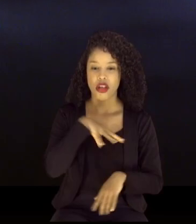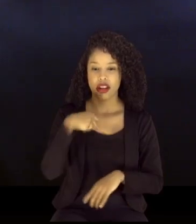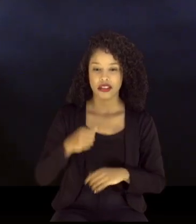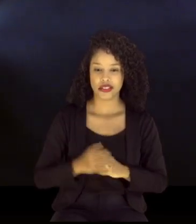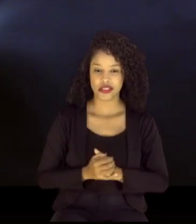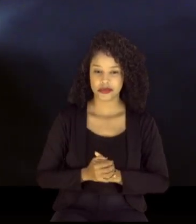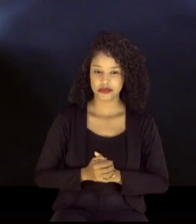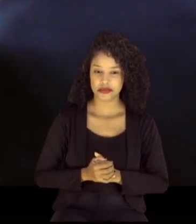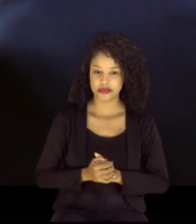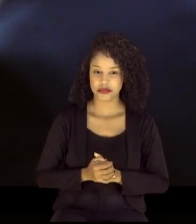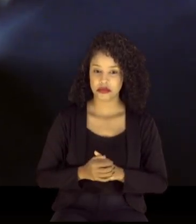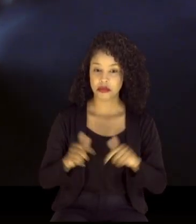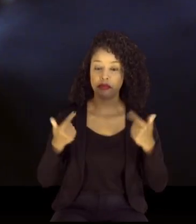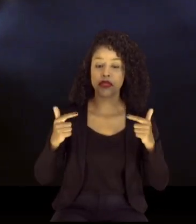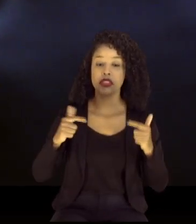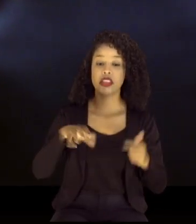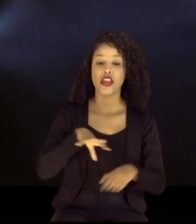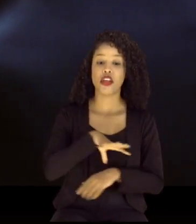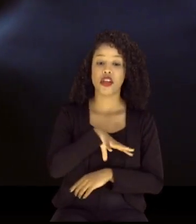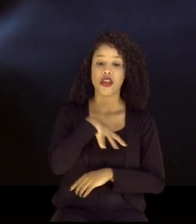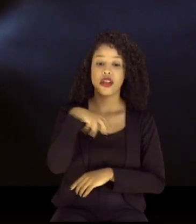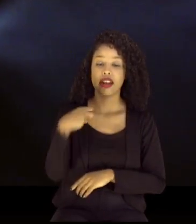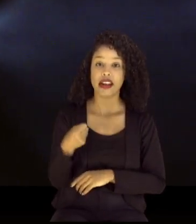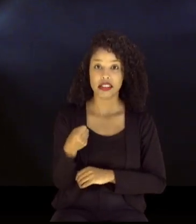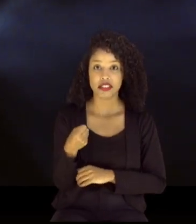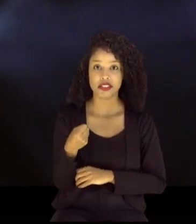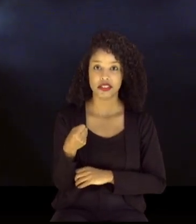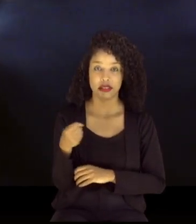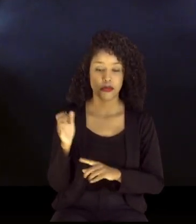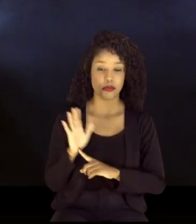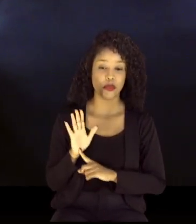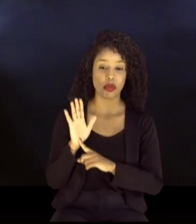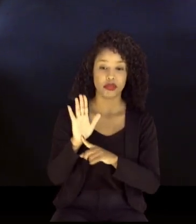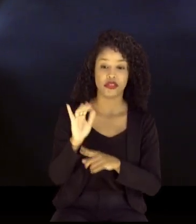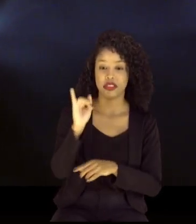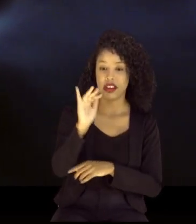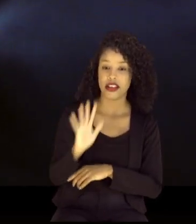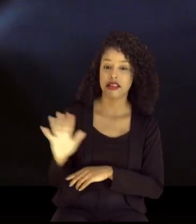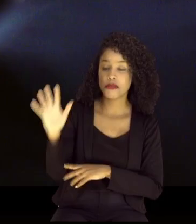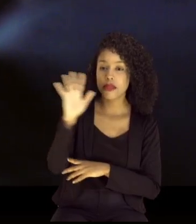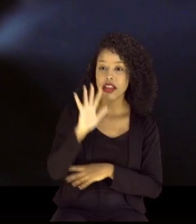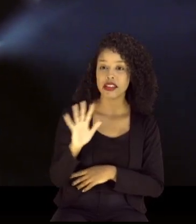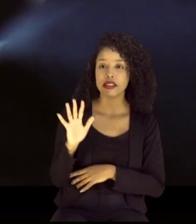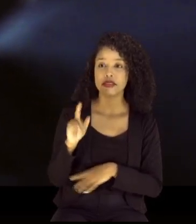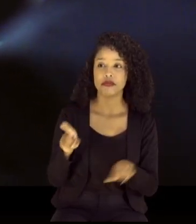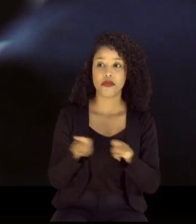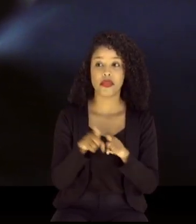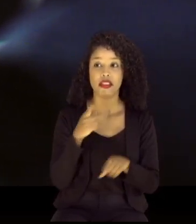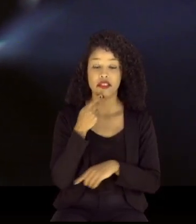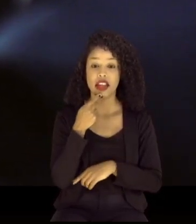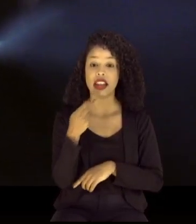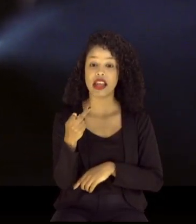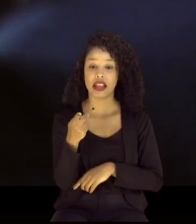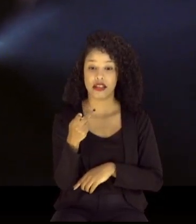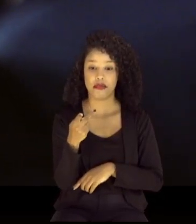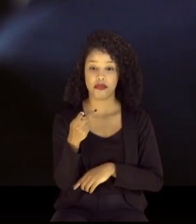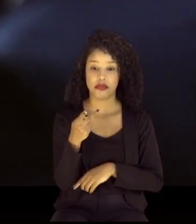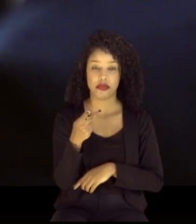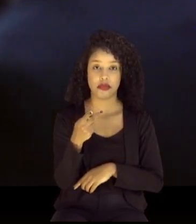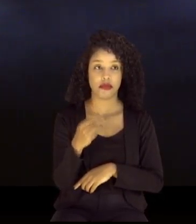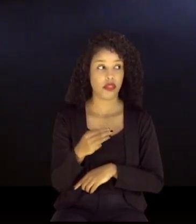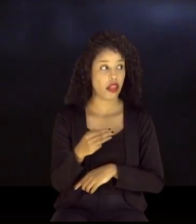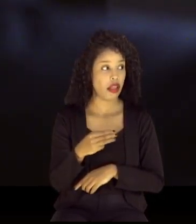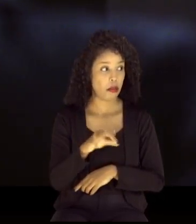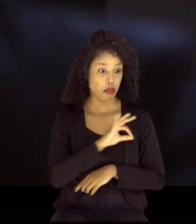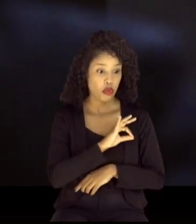Ele não tem nem a coragem de entregar as imagens e de dizer que a Guarda Nacional, que estava sob o comando